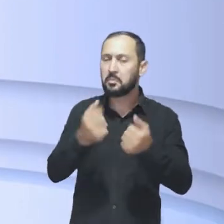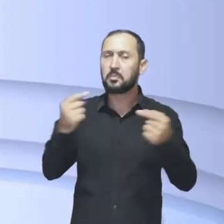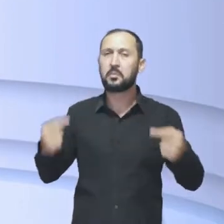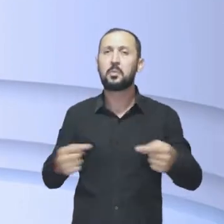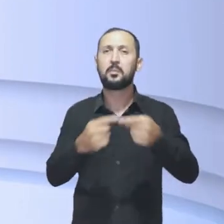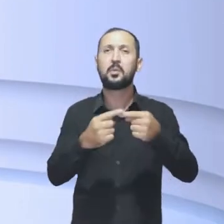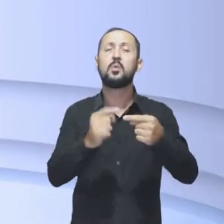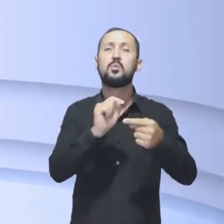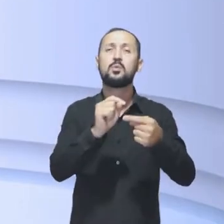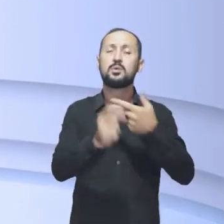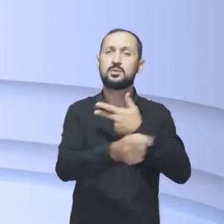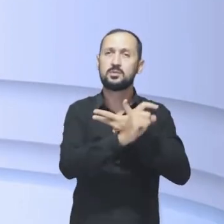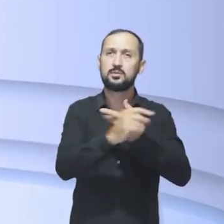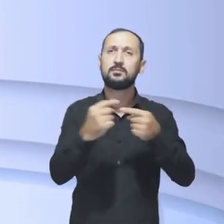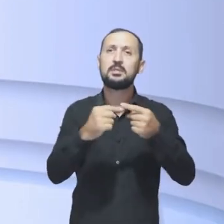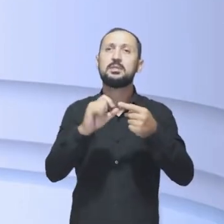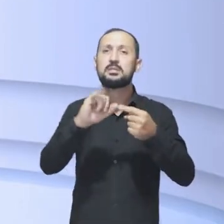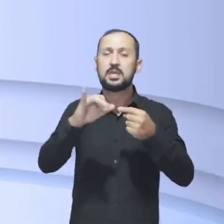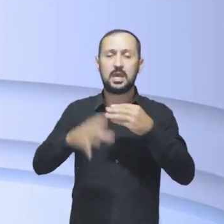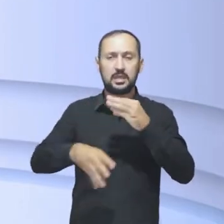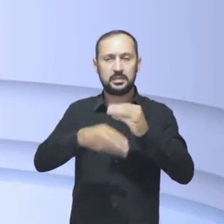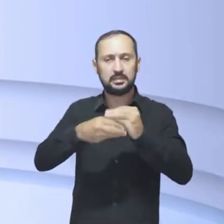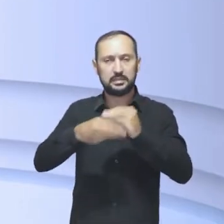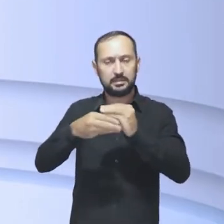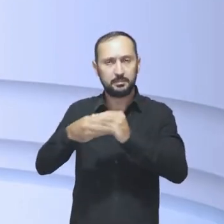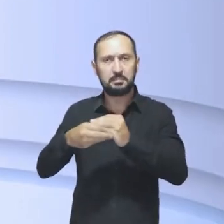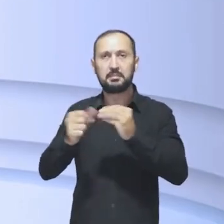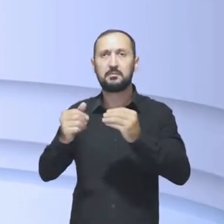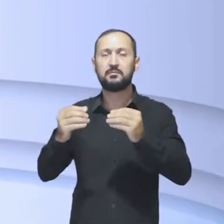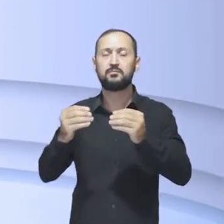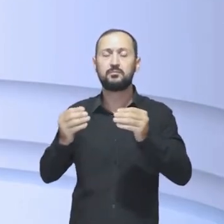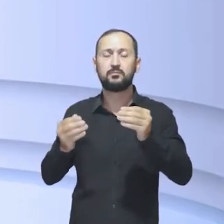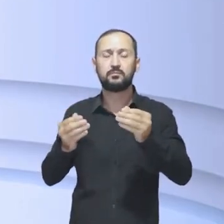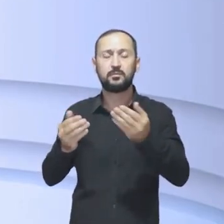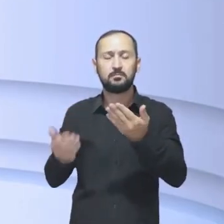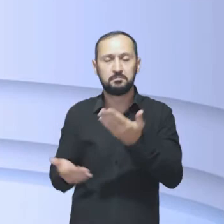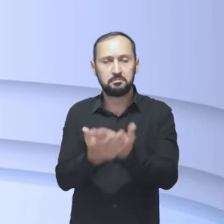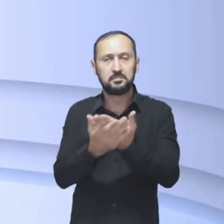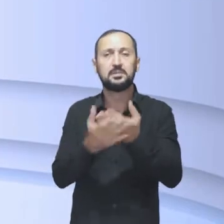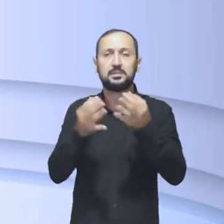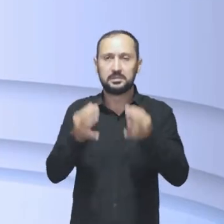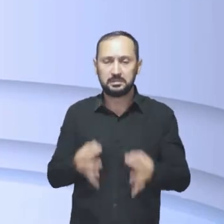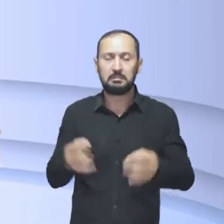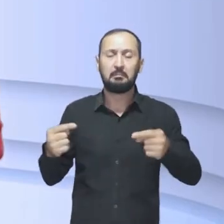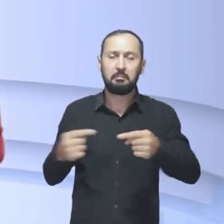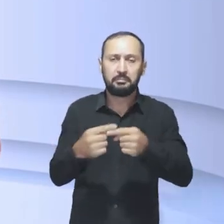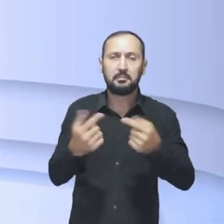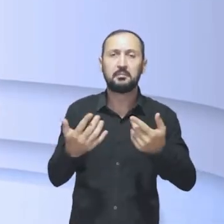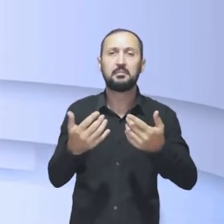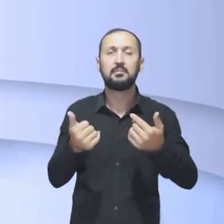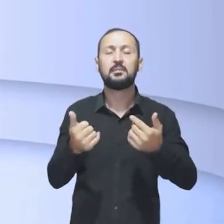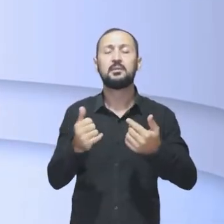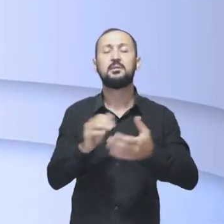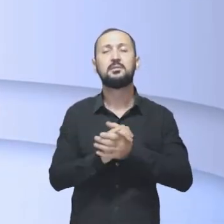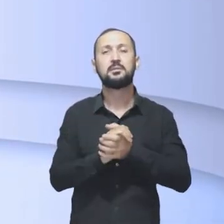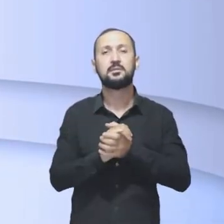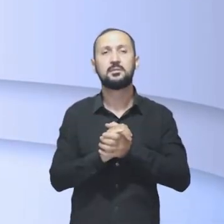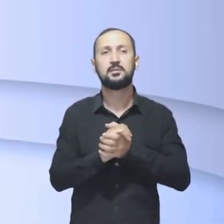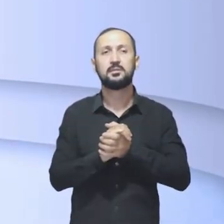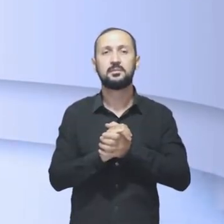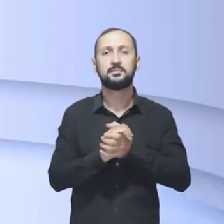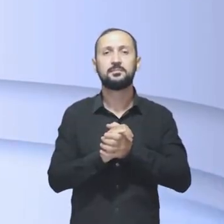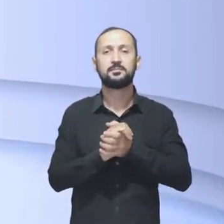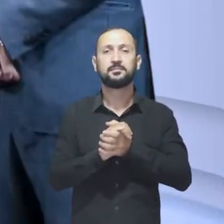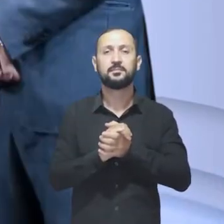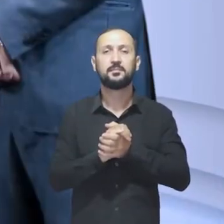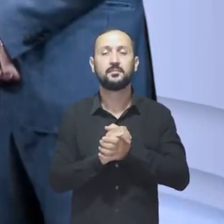adequadas, afinadas com a pasta afeta aquela matéria, e submetemos ao governador do estado a nossa sugestão de sanção